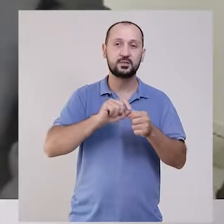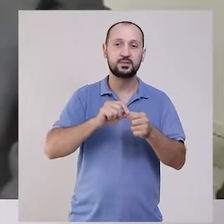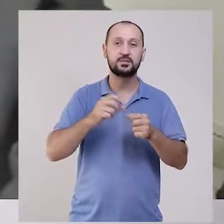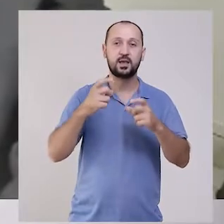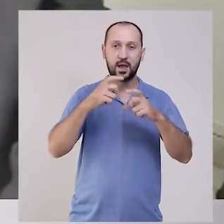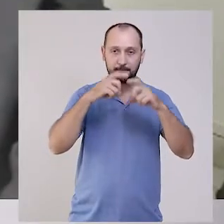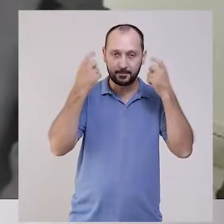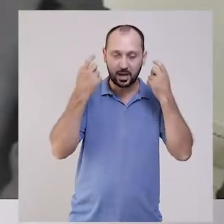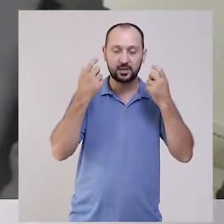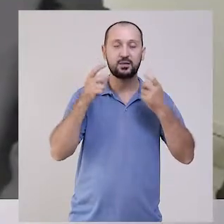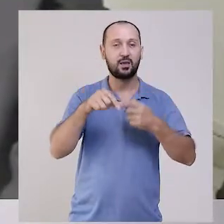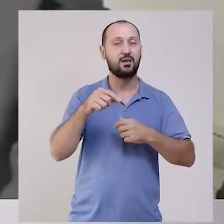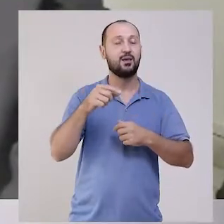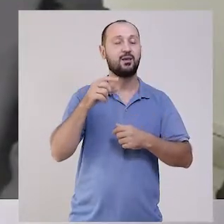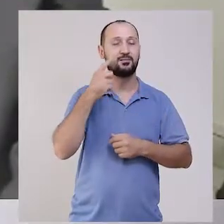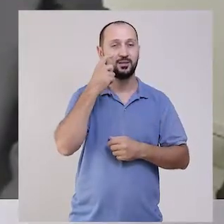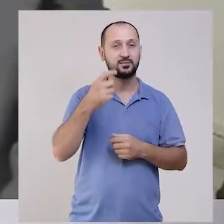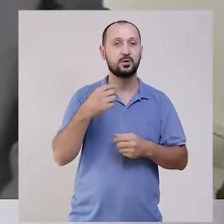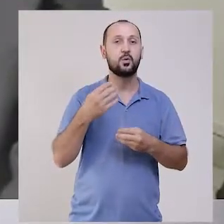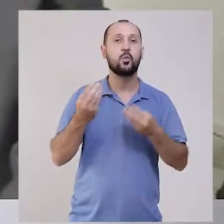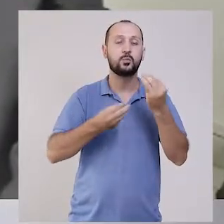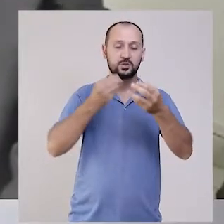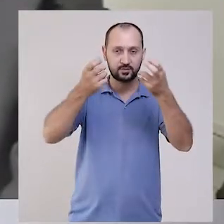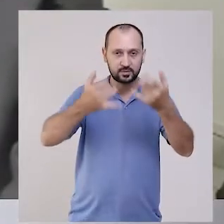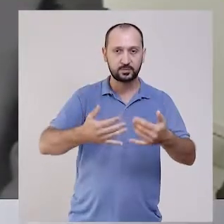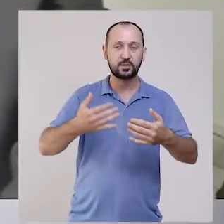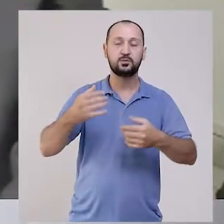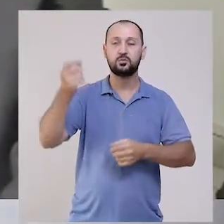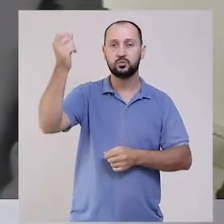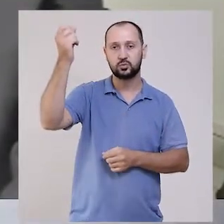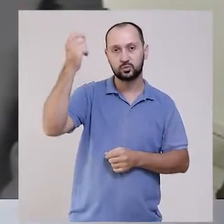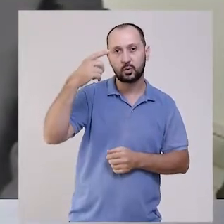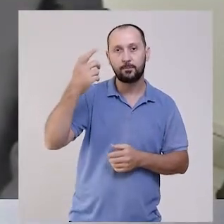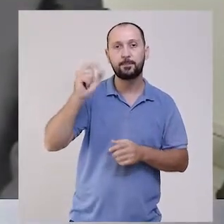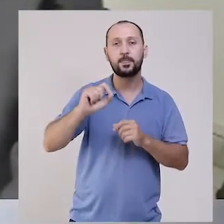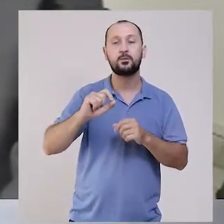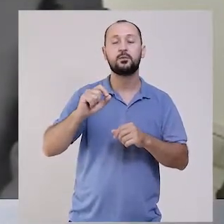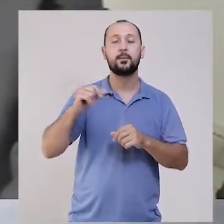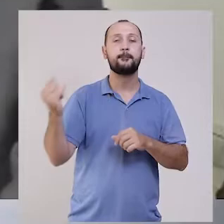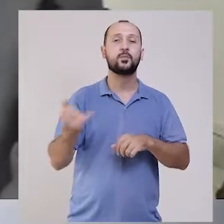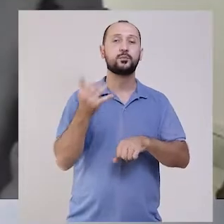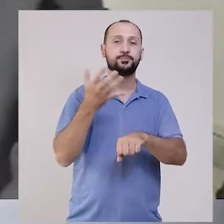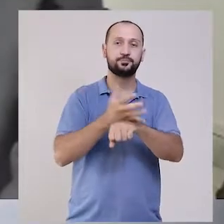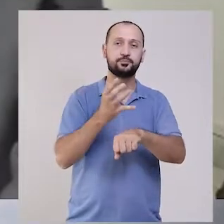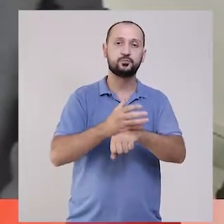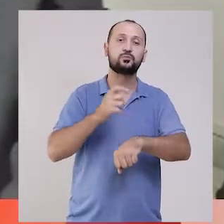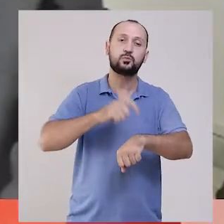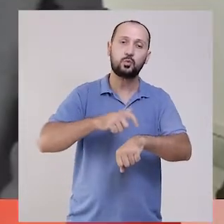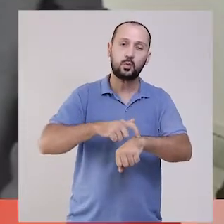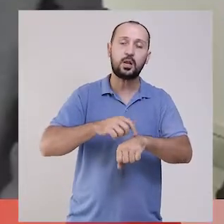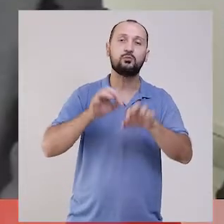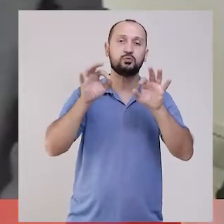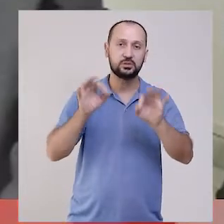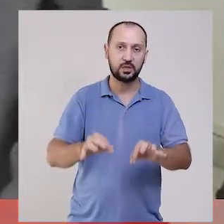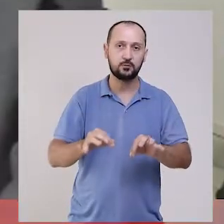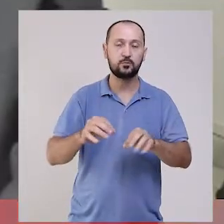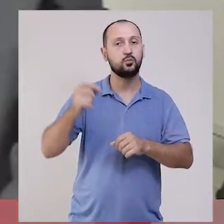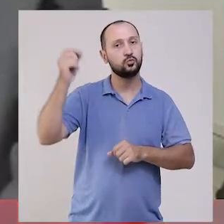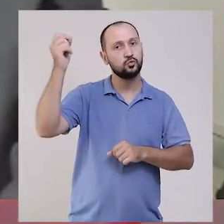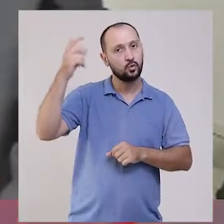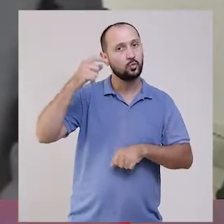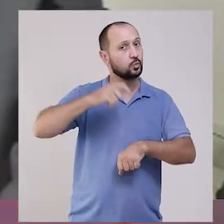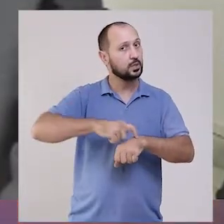E a gente estava falando do sol, né, a importância do exercício físico em horários adequados, o sol também no horário adequado com